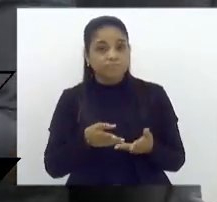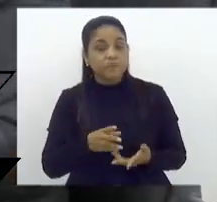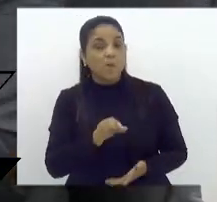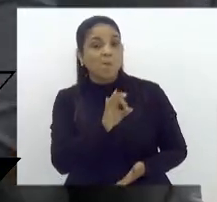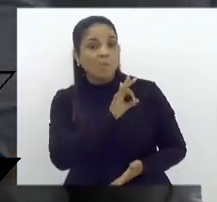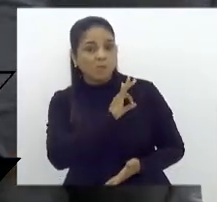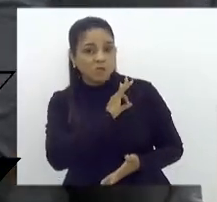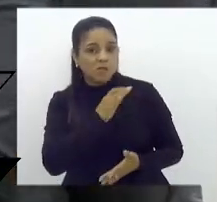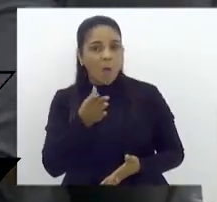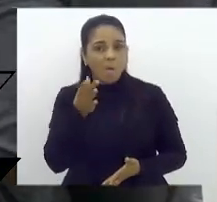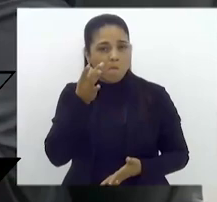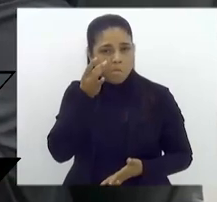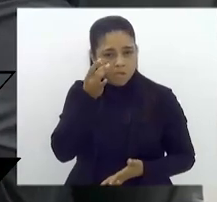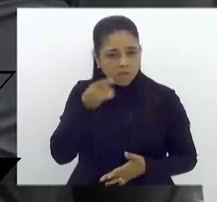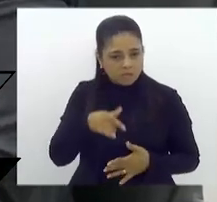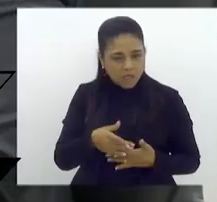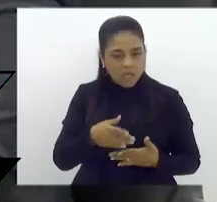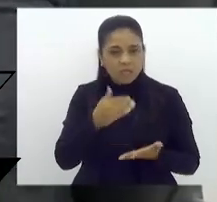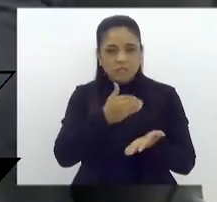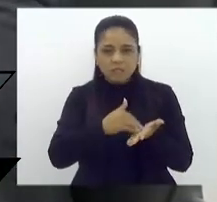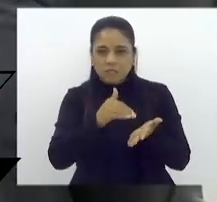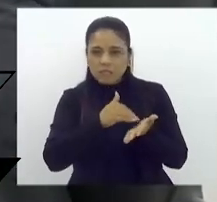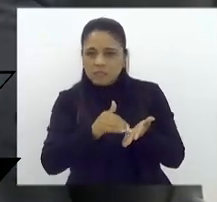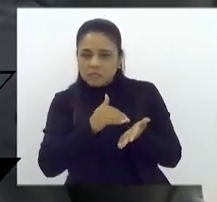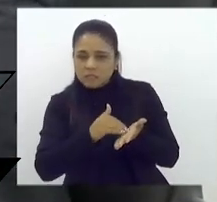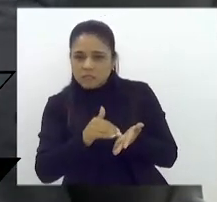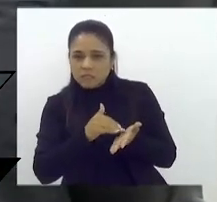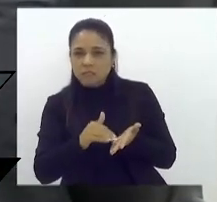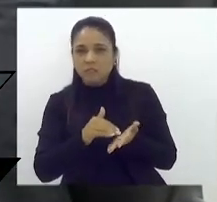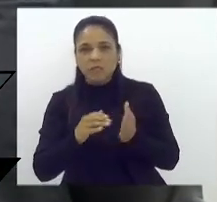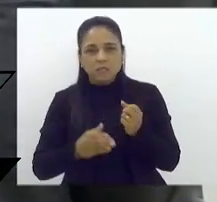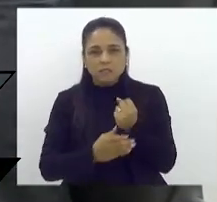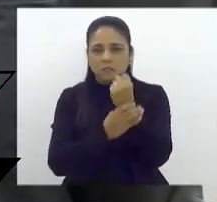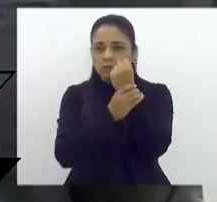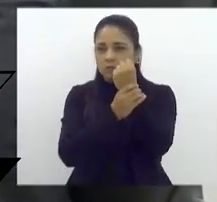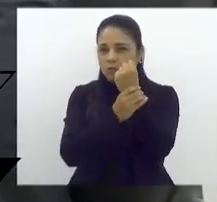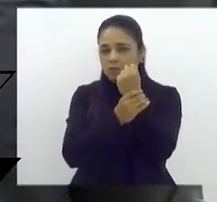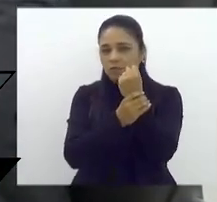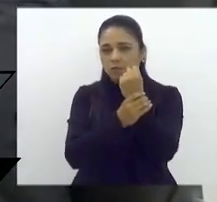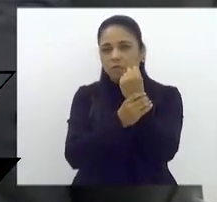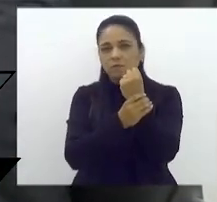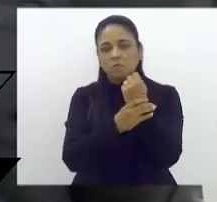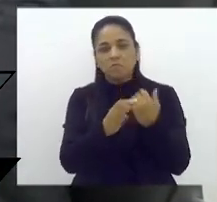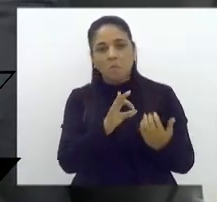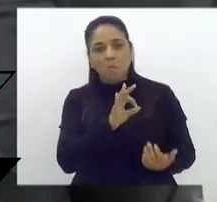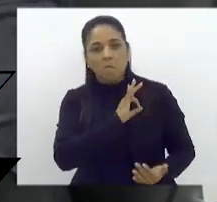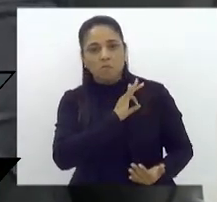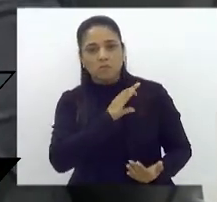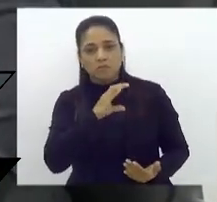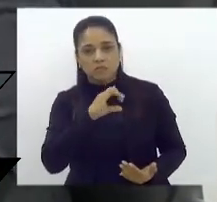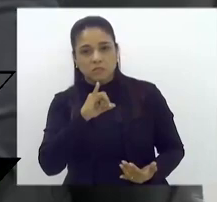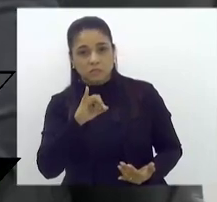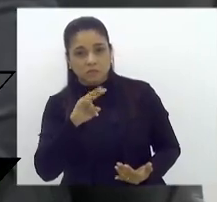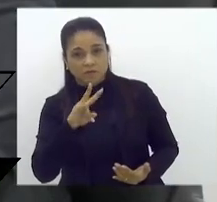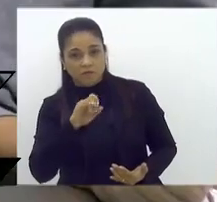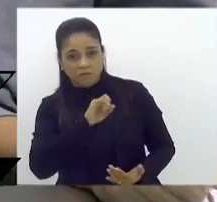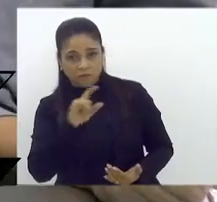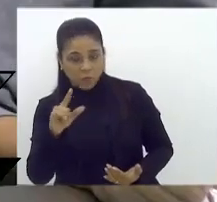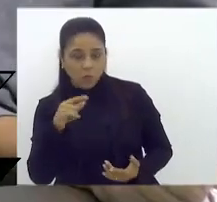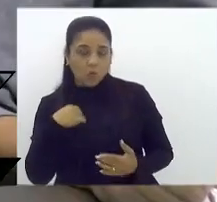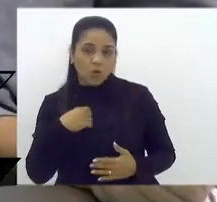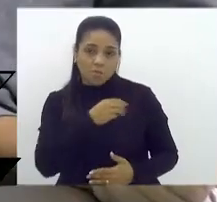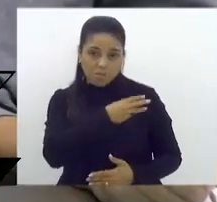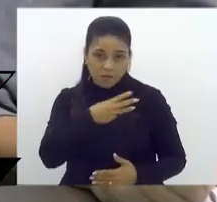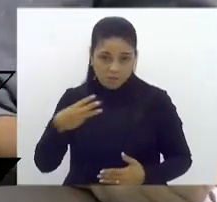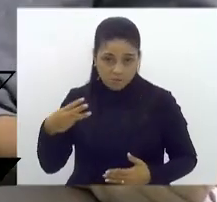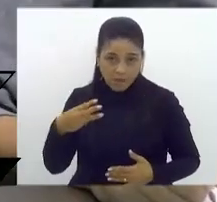estar presentes, Excelência, assim como a Secretaria de Segurança, de Polícia Civil, Polícia Militar. Então, talvez, para a